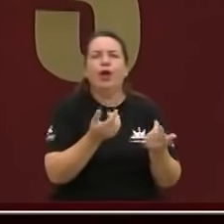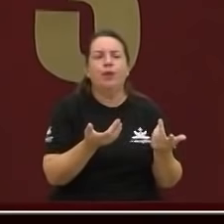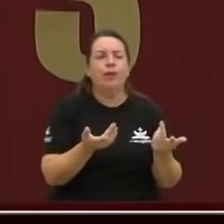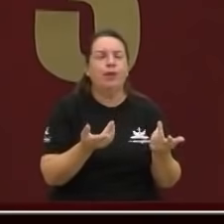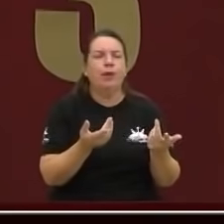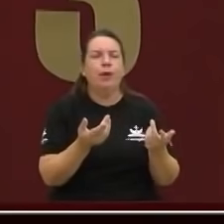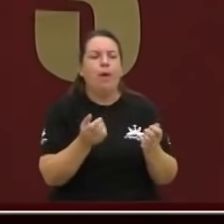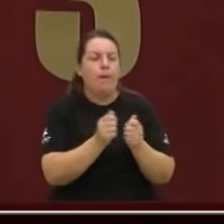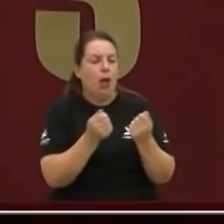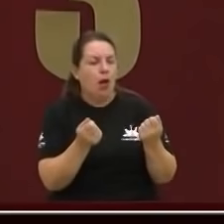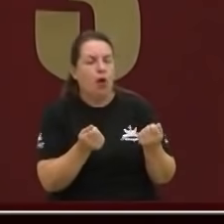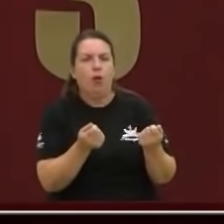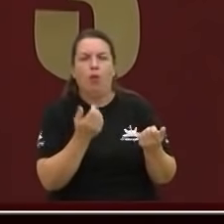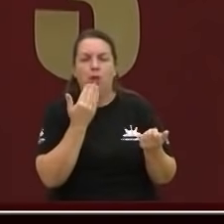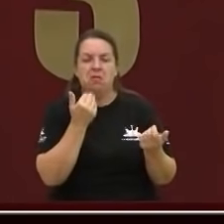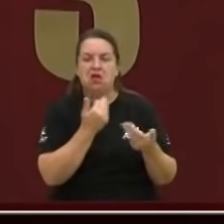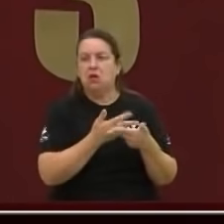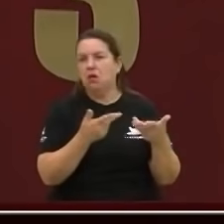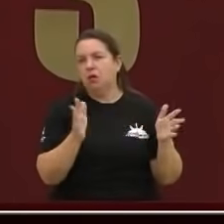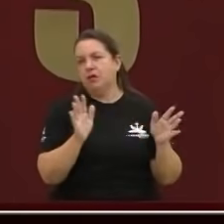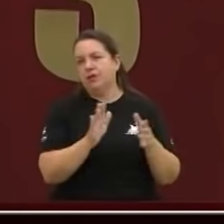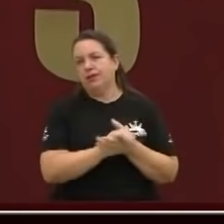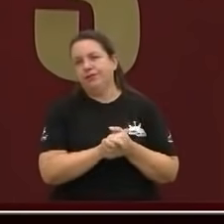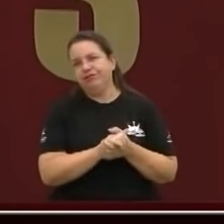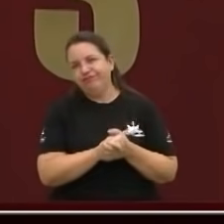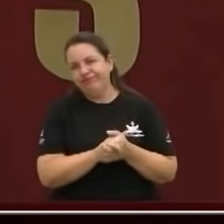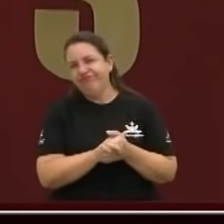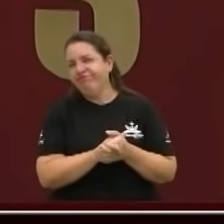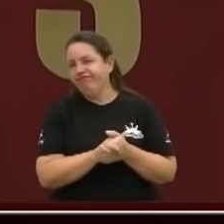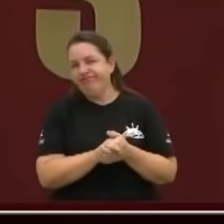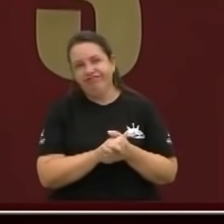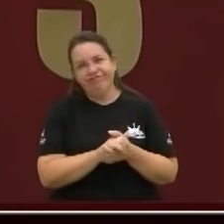Senhor. De novo, mendicância.